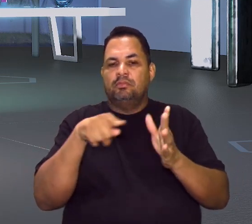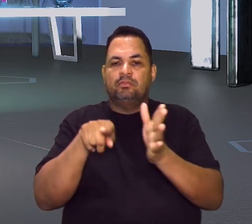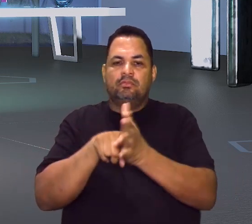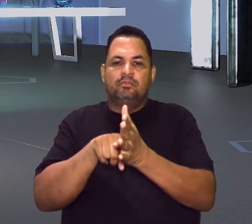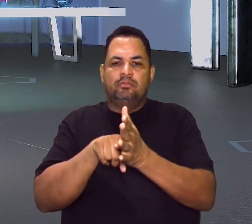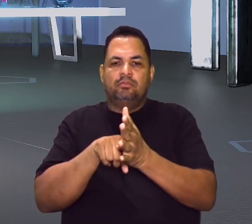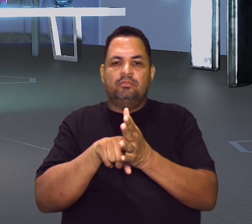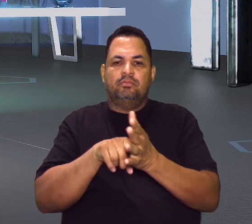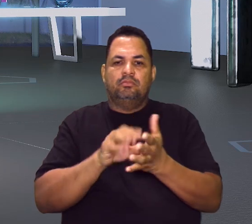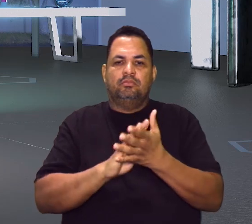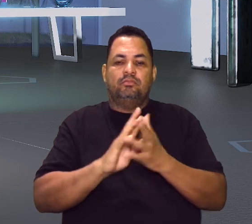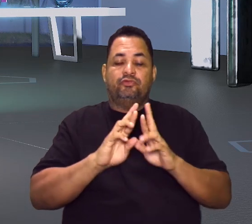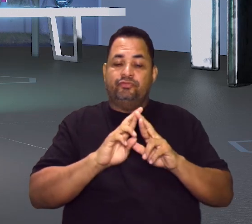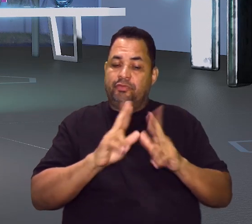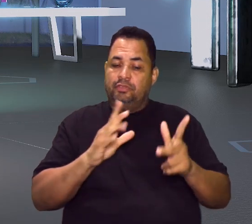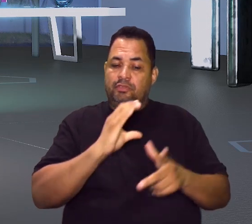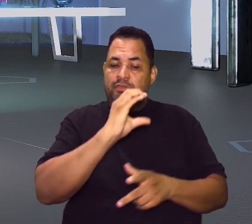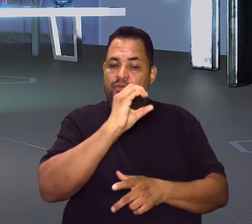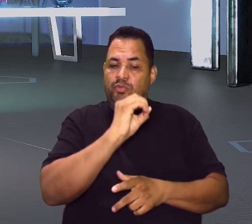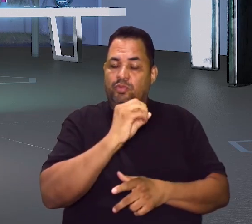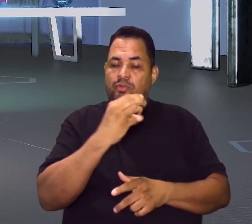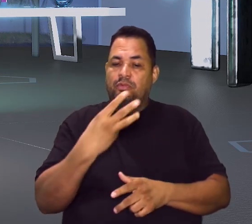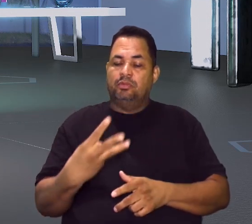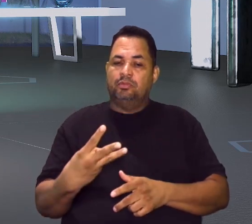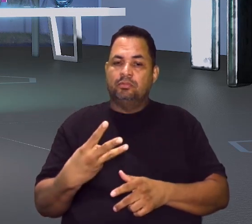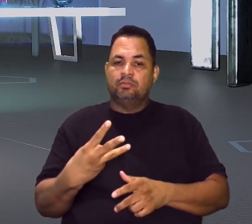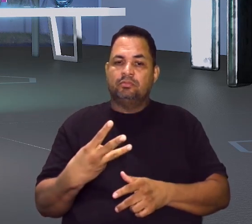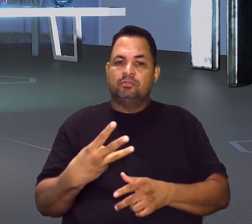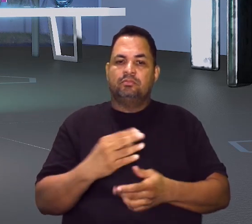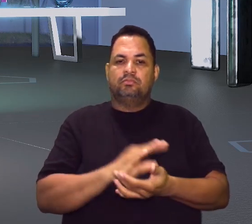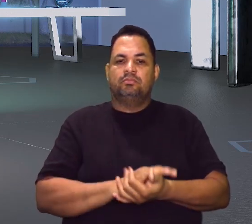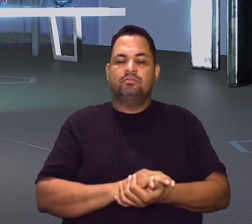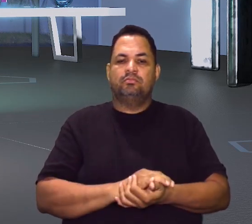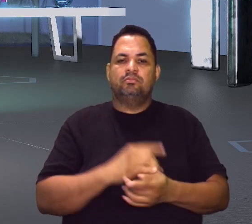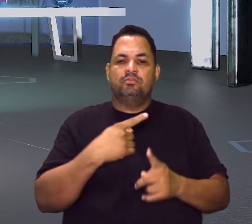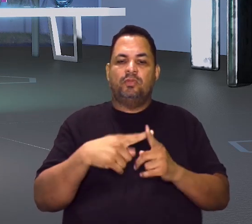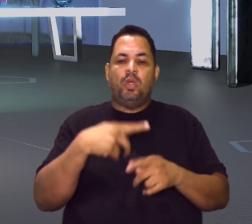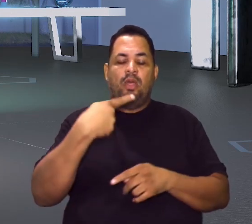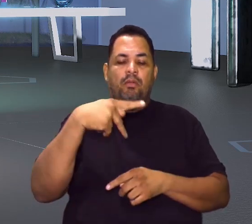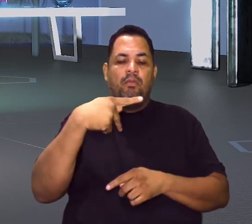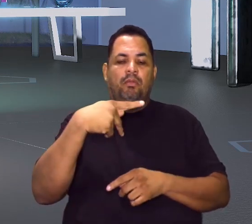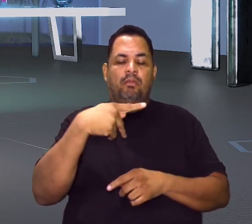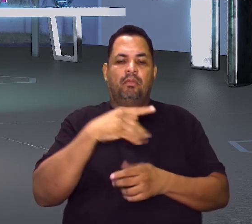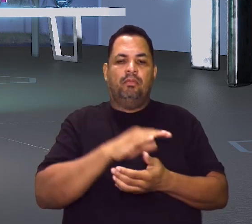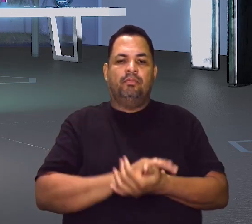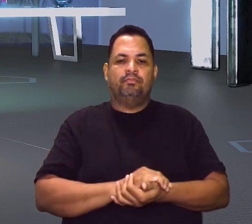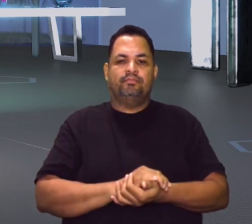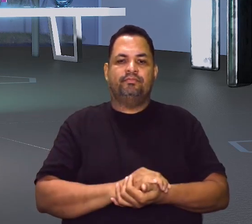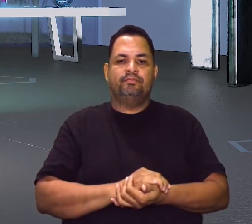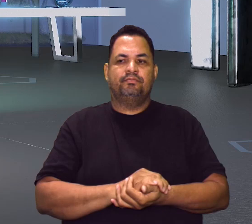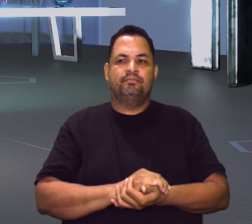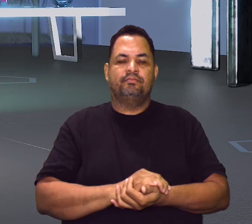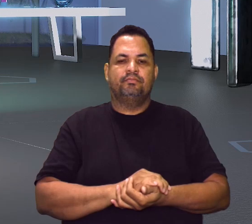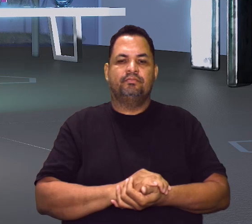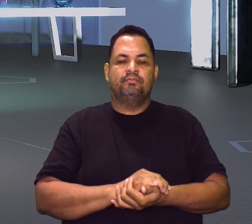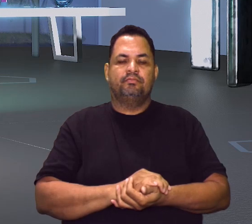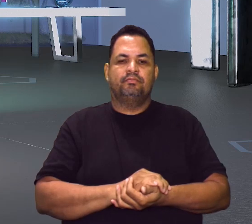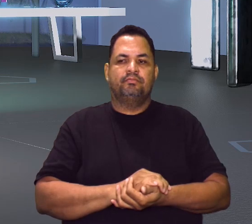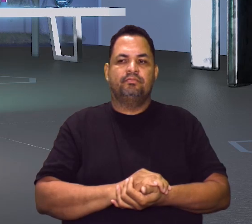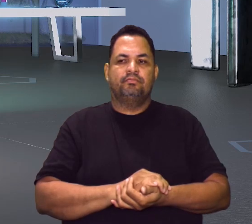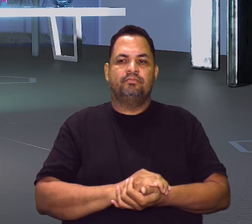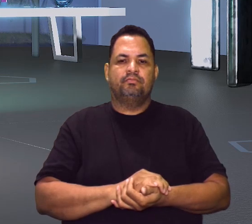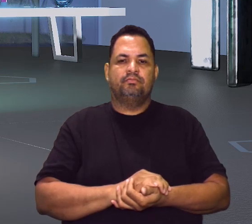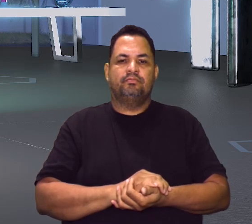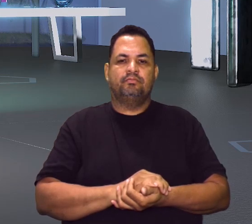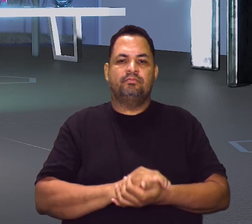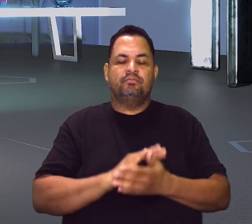caso do ozônio, que vocês viram, por causa do par eletrônico que sobra no oxigênio central. E